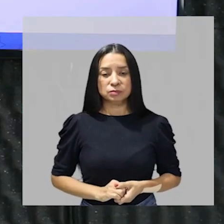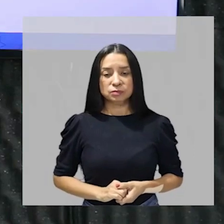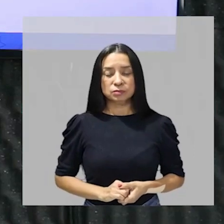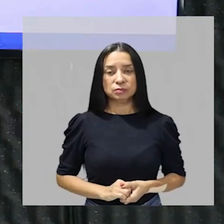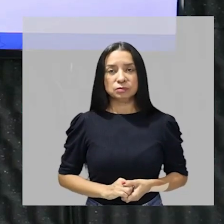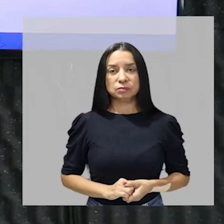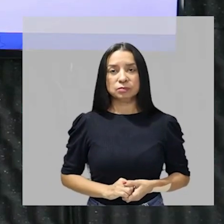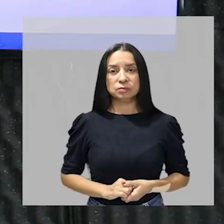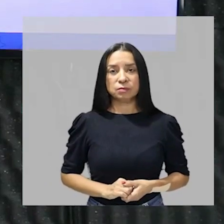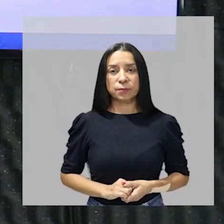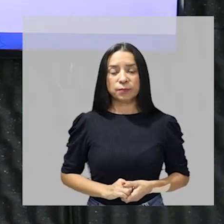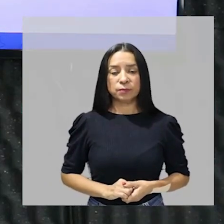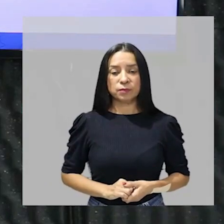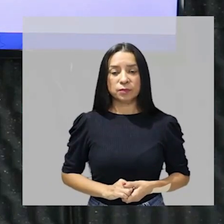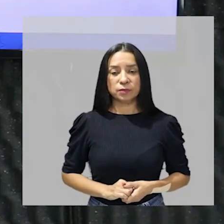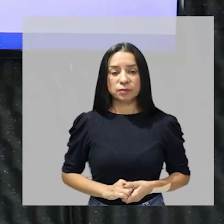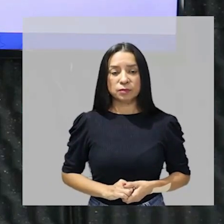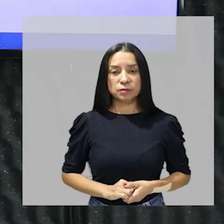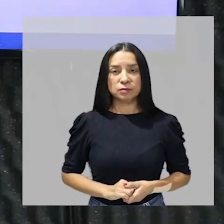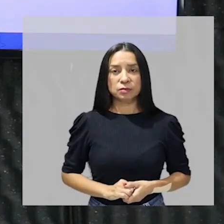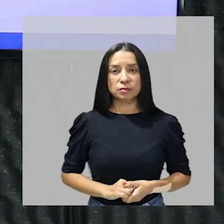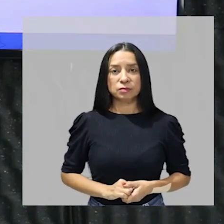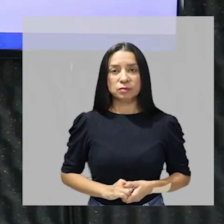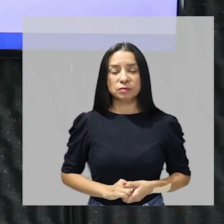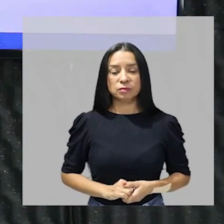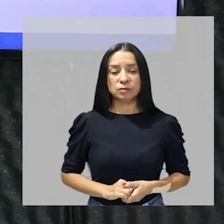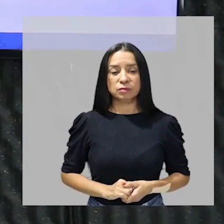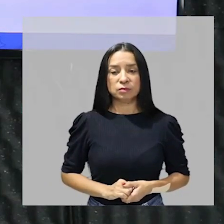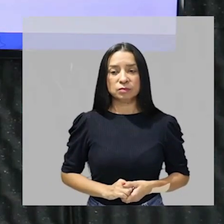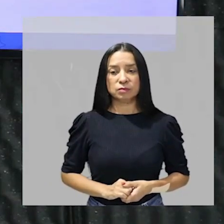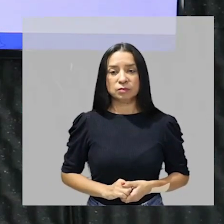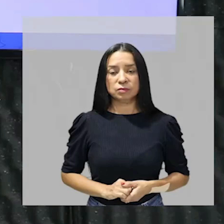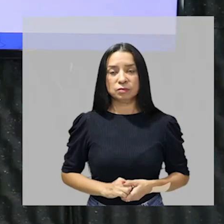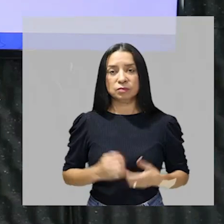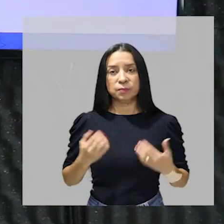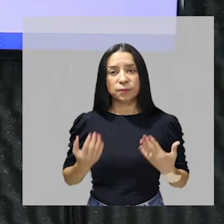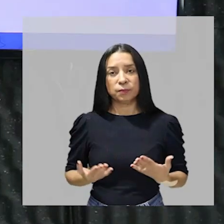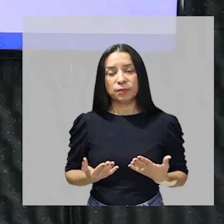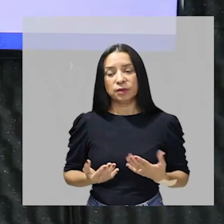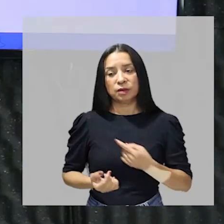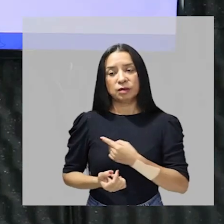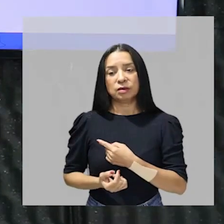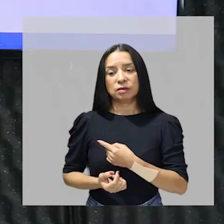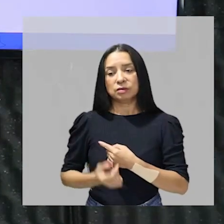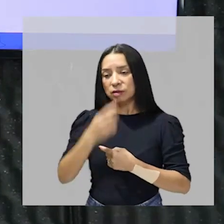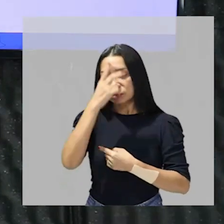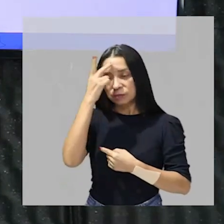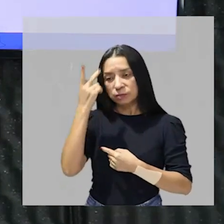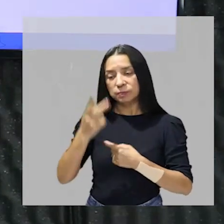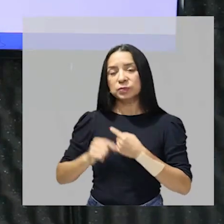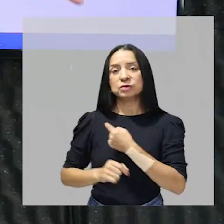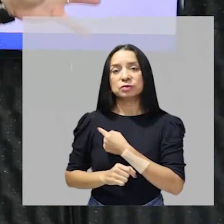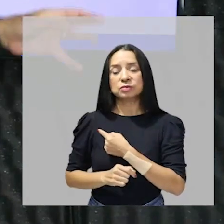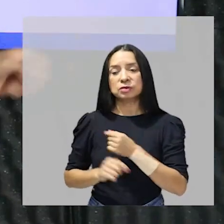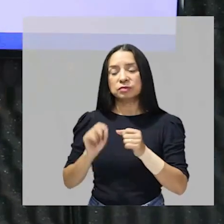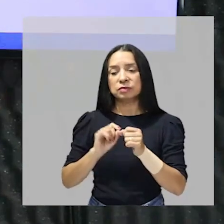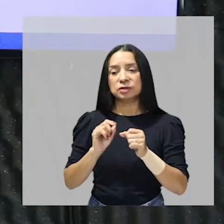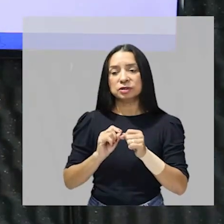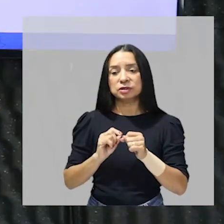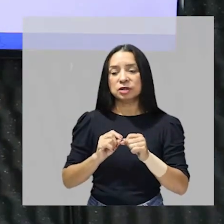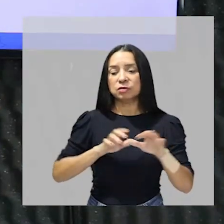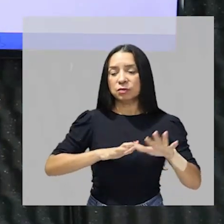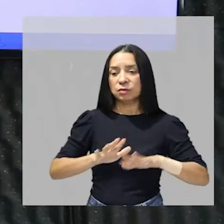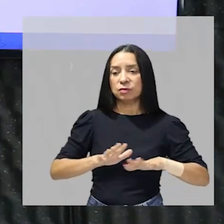voltados para a obtenção de uma melhor percepção sobre o próprio corpo. Então, está aqui, os indivíduos estão ali realizando